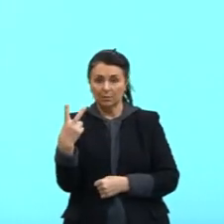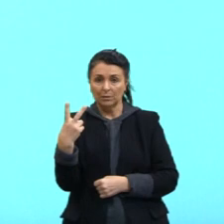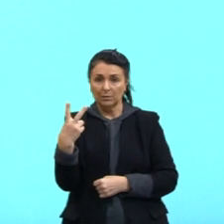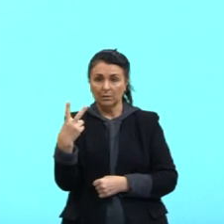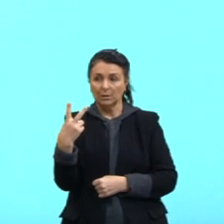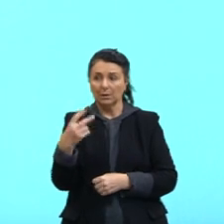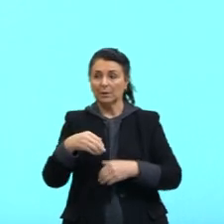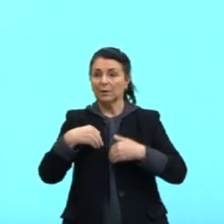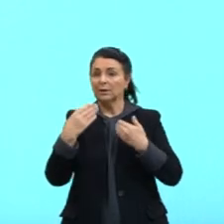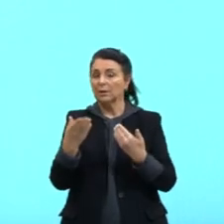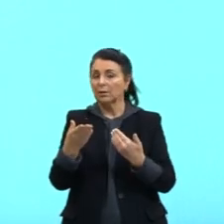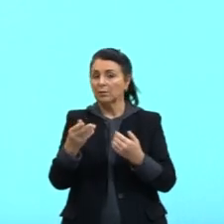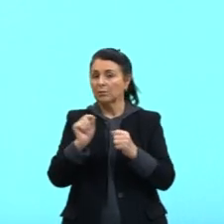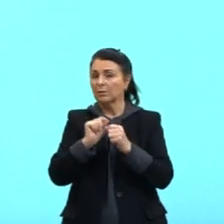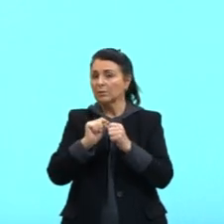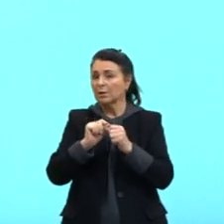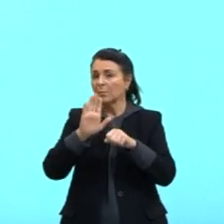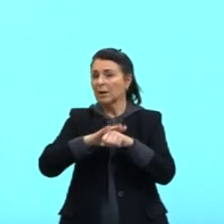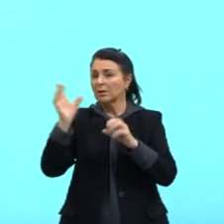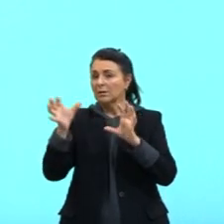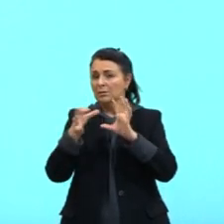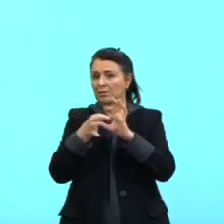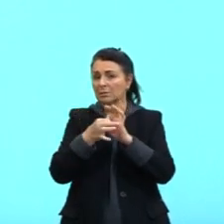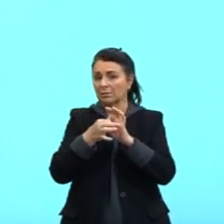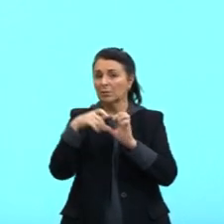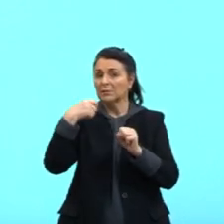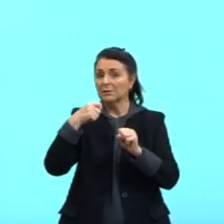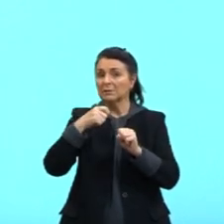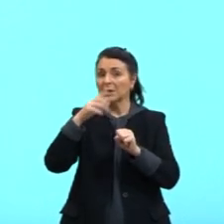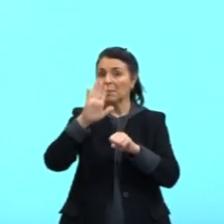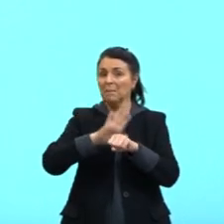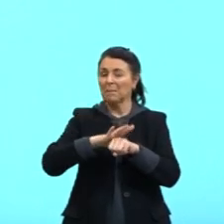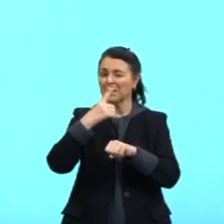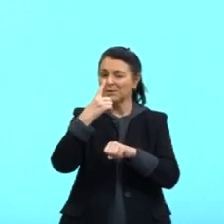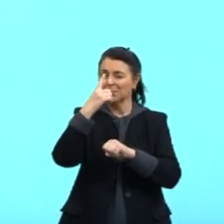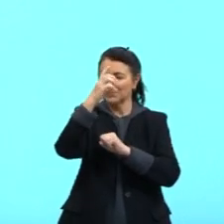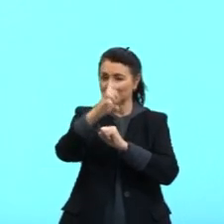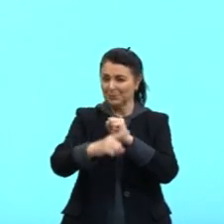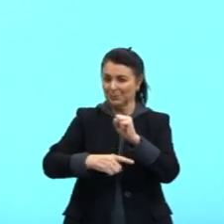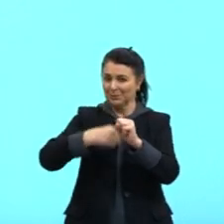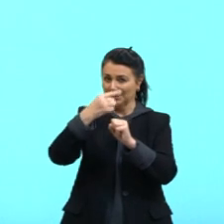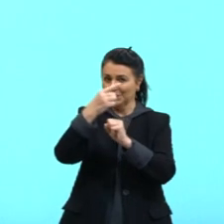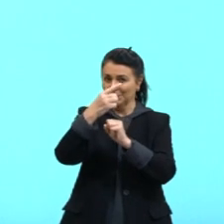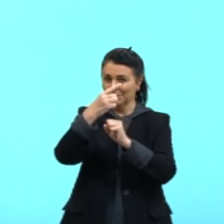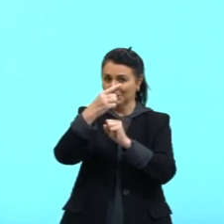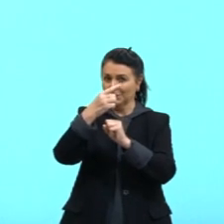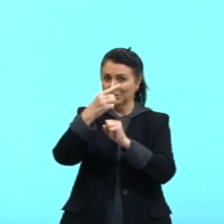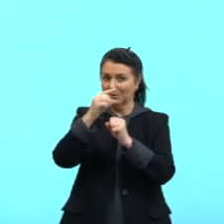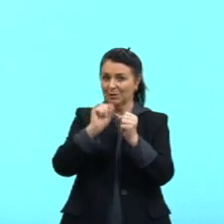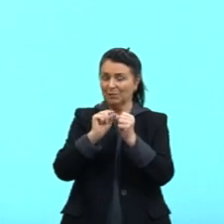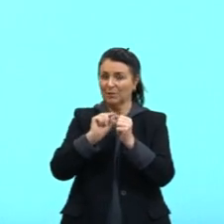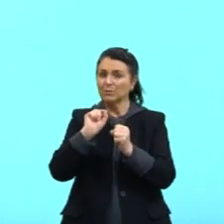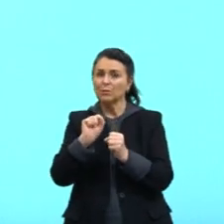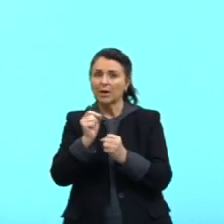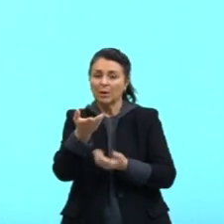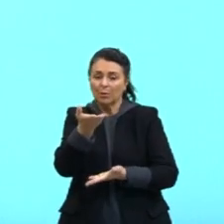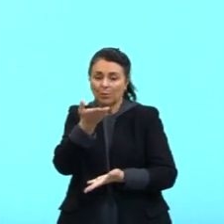forma que ele tem mais uma ligação da mais um elétron né como que ocorre eu faço uma